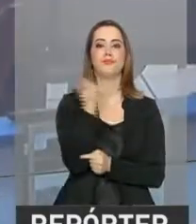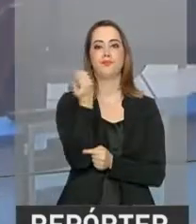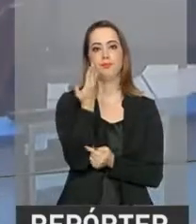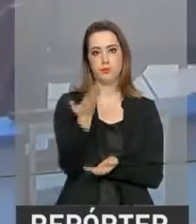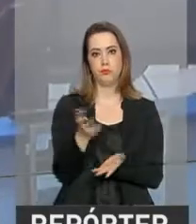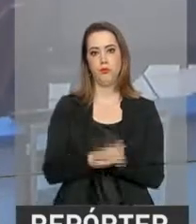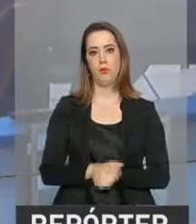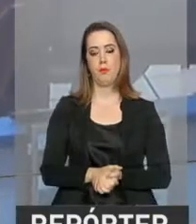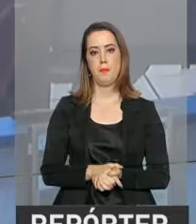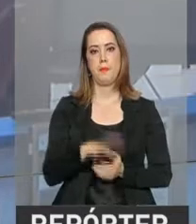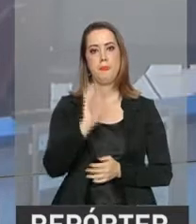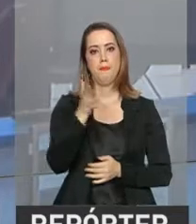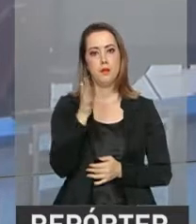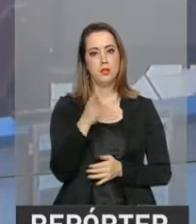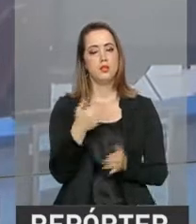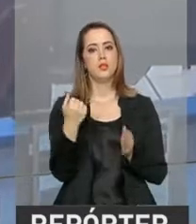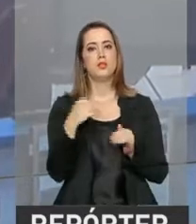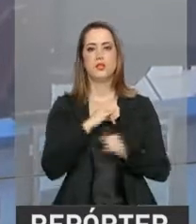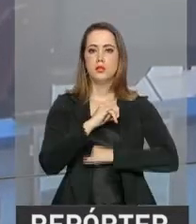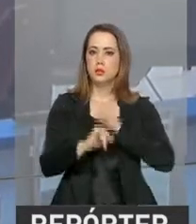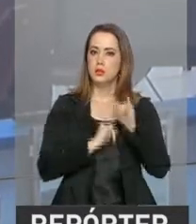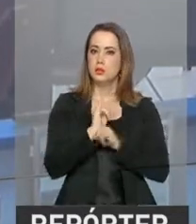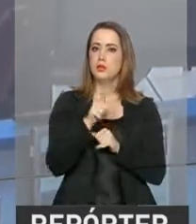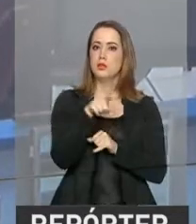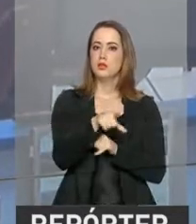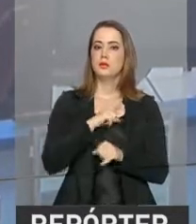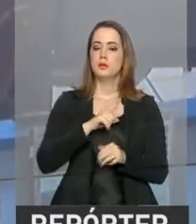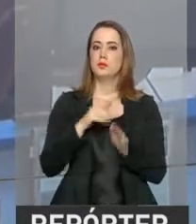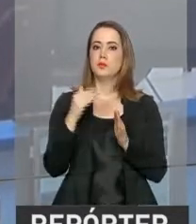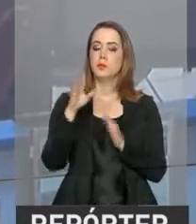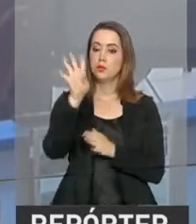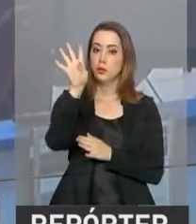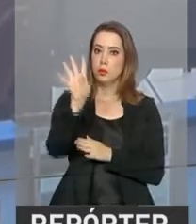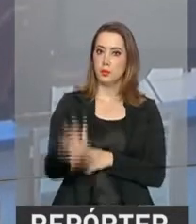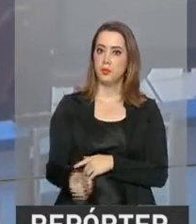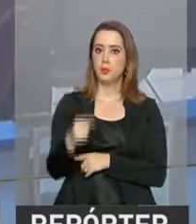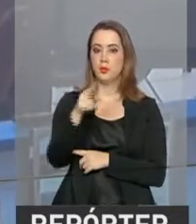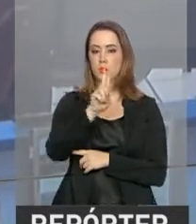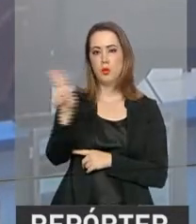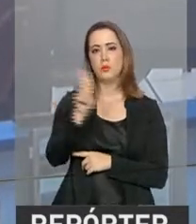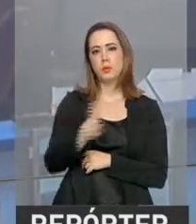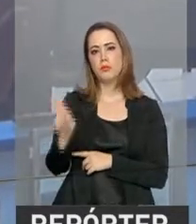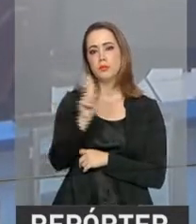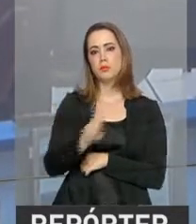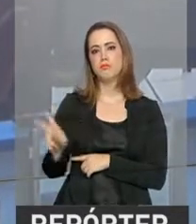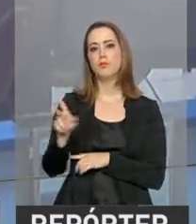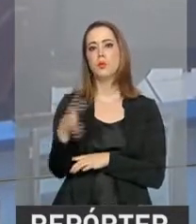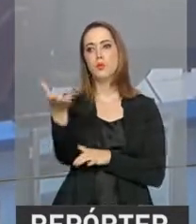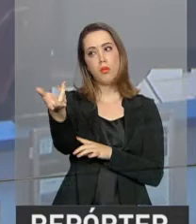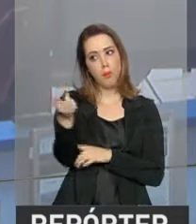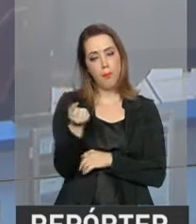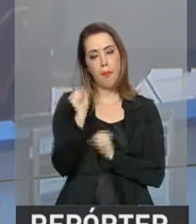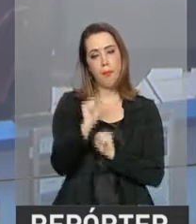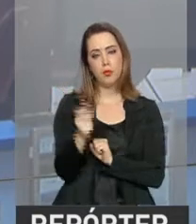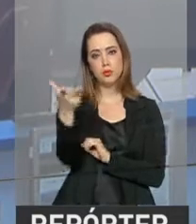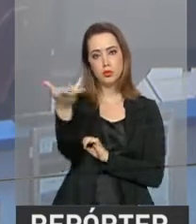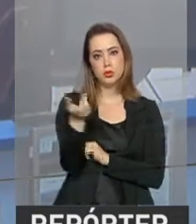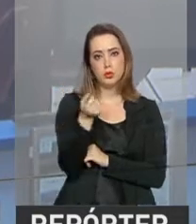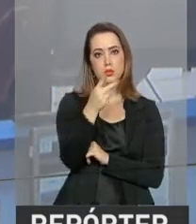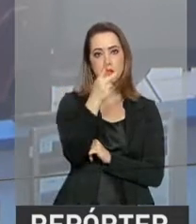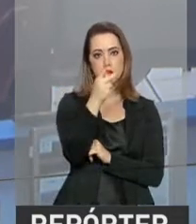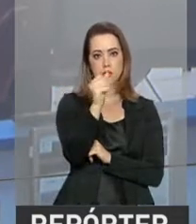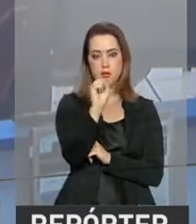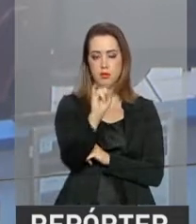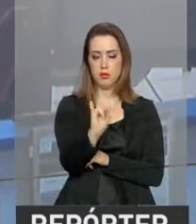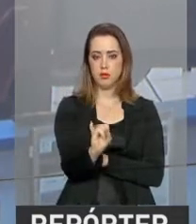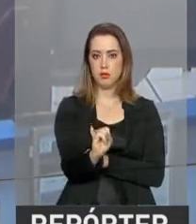já está no site do Ministério do Trabalho a lista com os nomes dos beneficiários do PIS/PASEP. Os trabalhadores que ainda